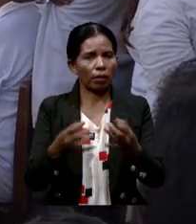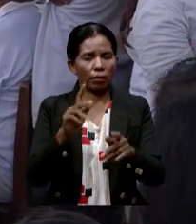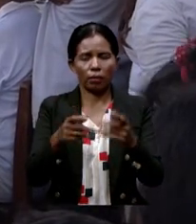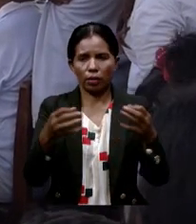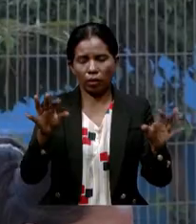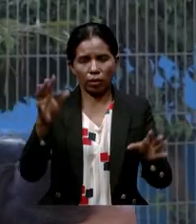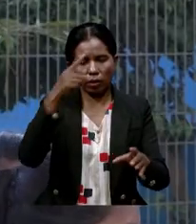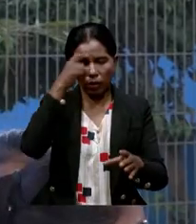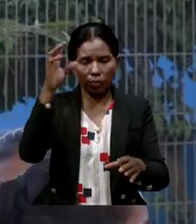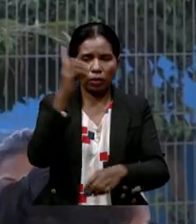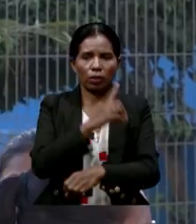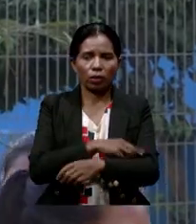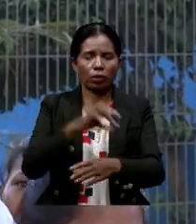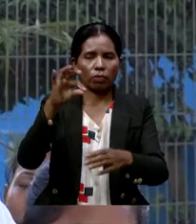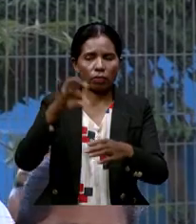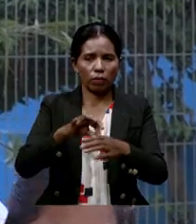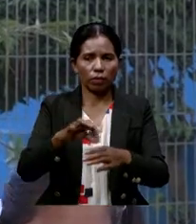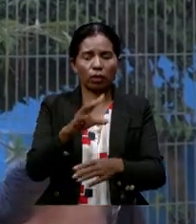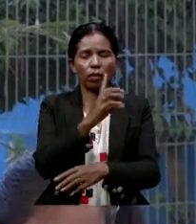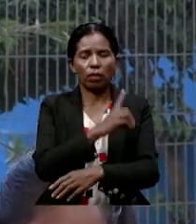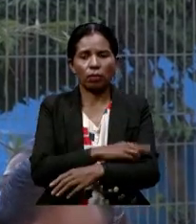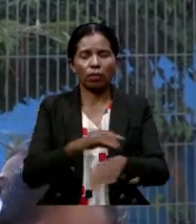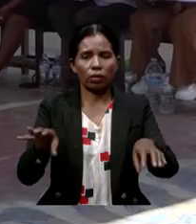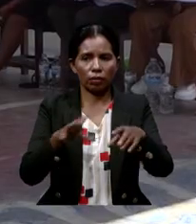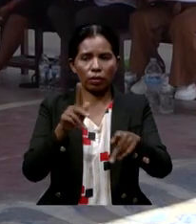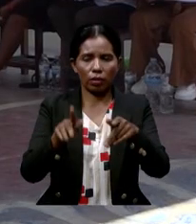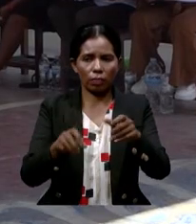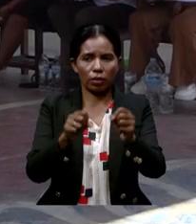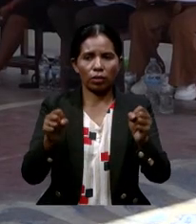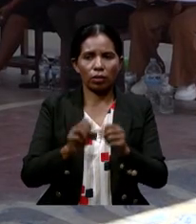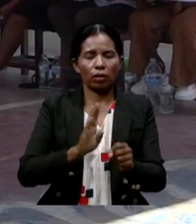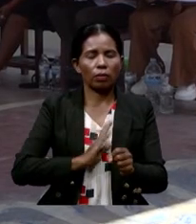tambaloron votação, né? Mono e aloron serviço. Total votante e a Suku